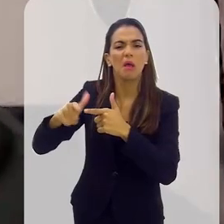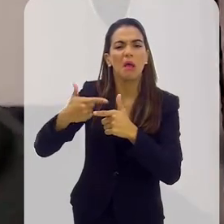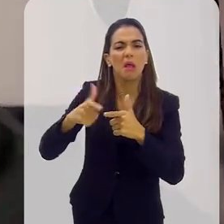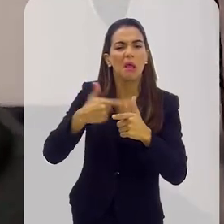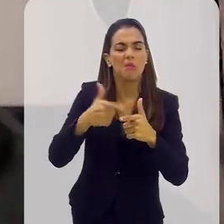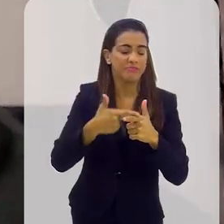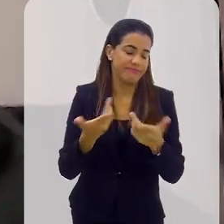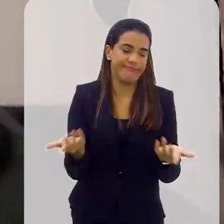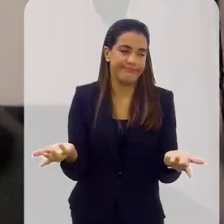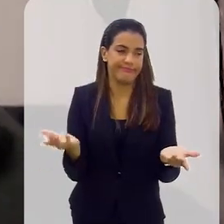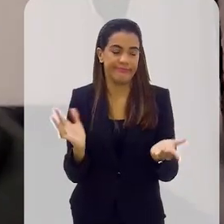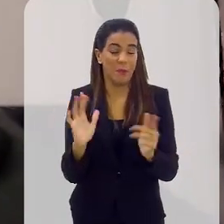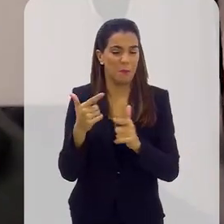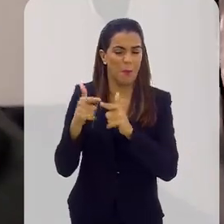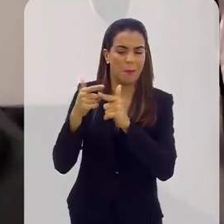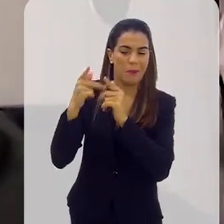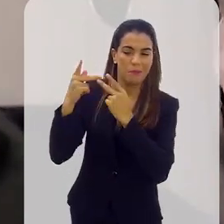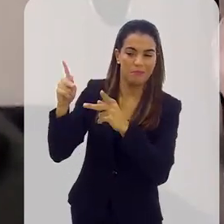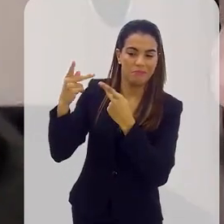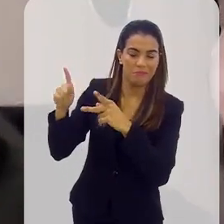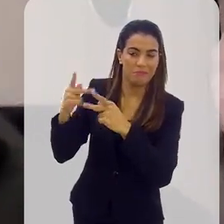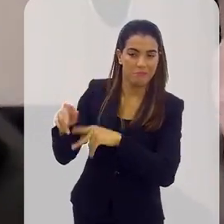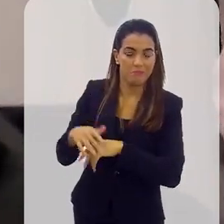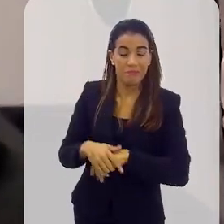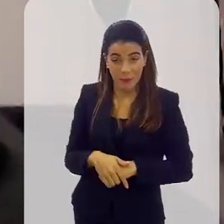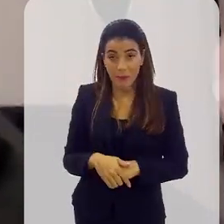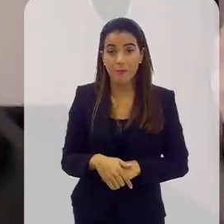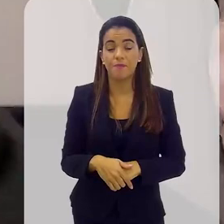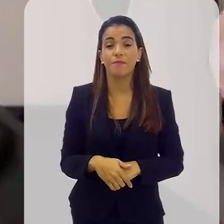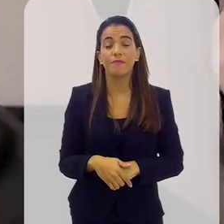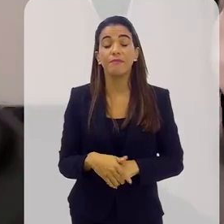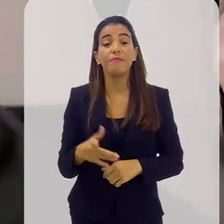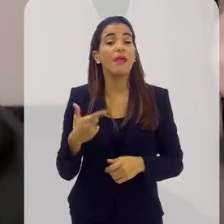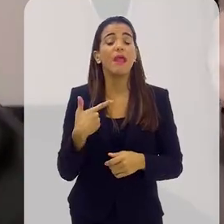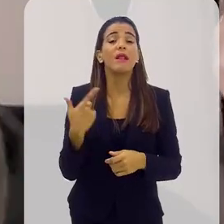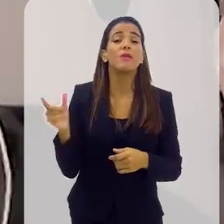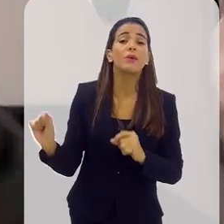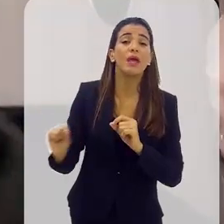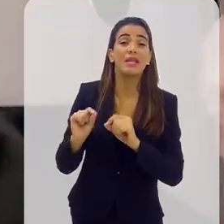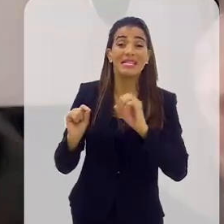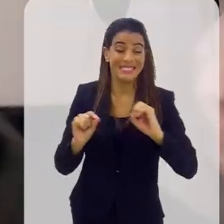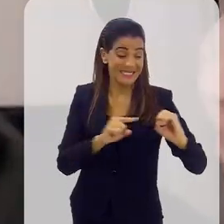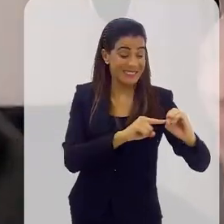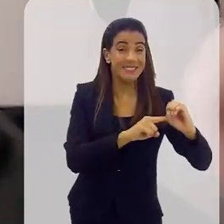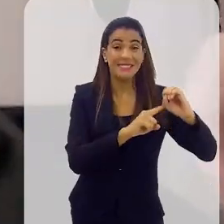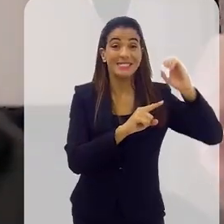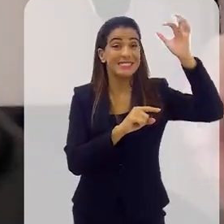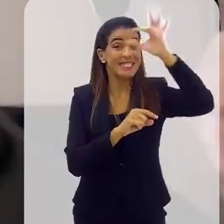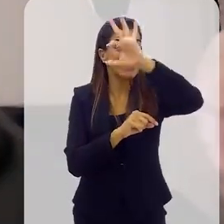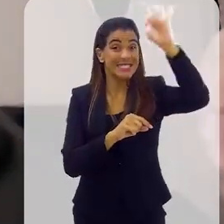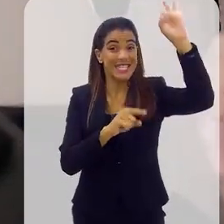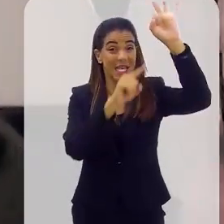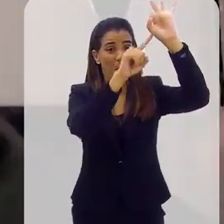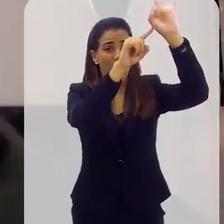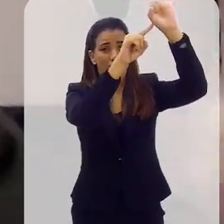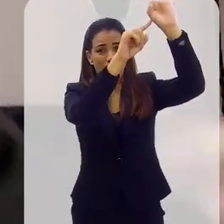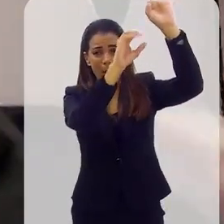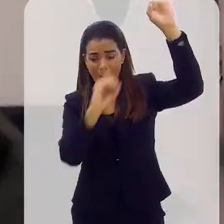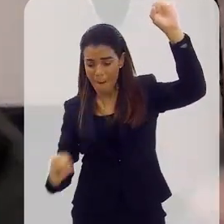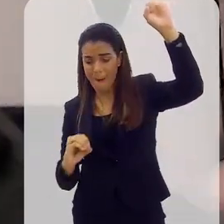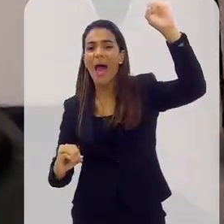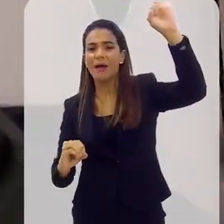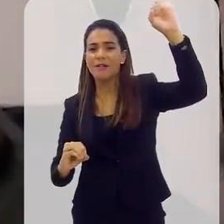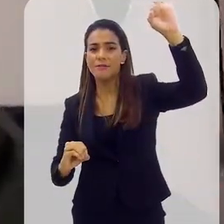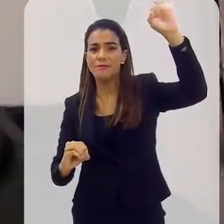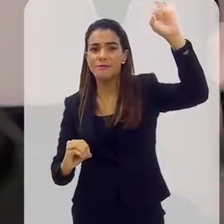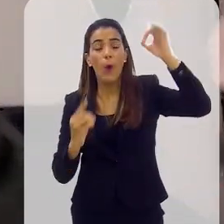problemas enfim, que os grandes negócios propõem, né? E acabou que a gente foi de 0 a 100, melhor, de 100 a 0